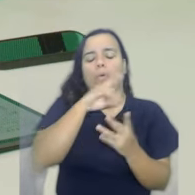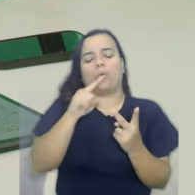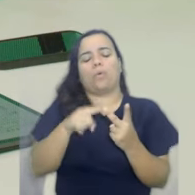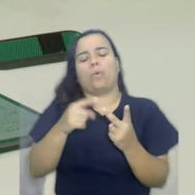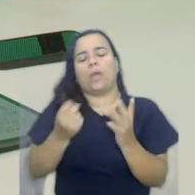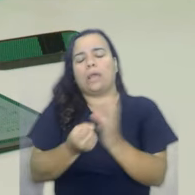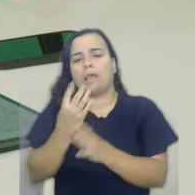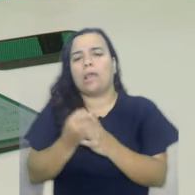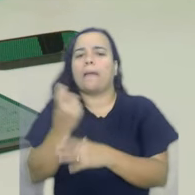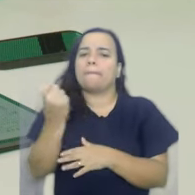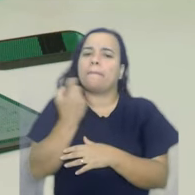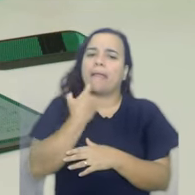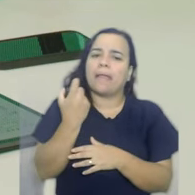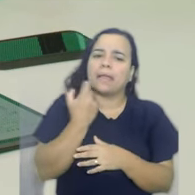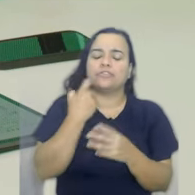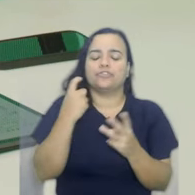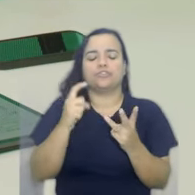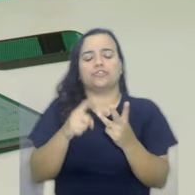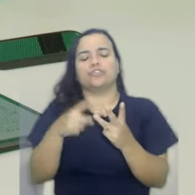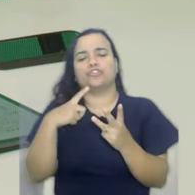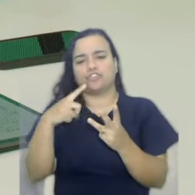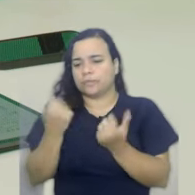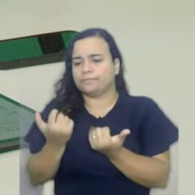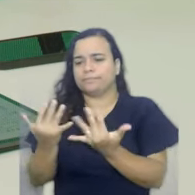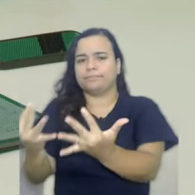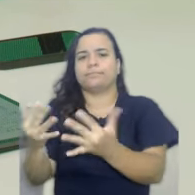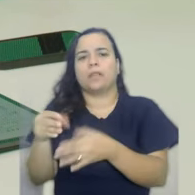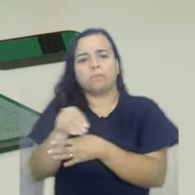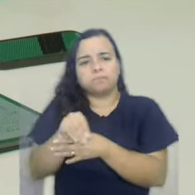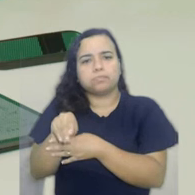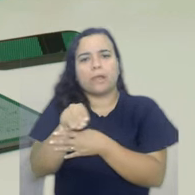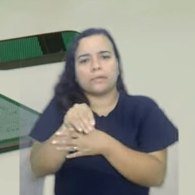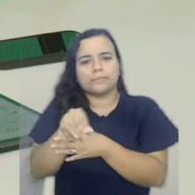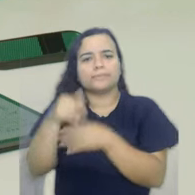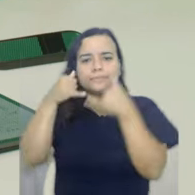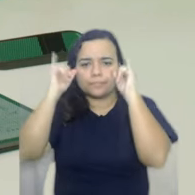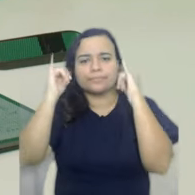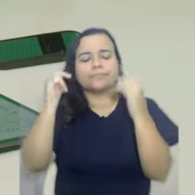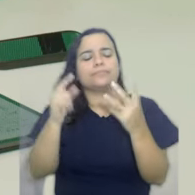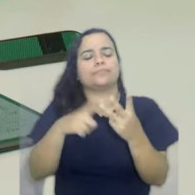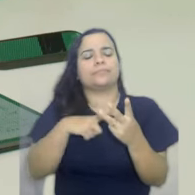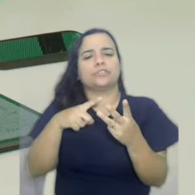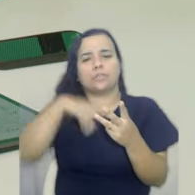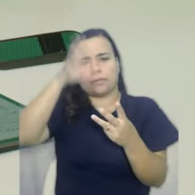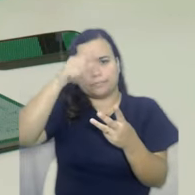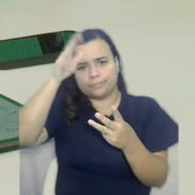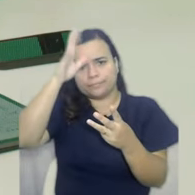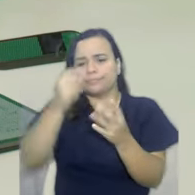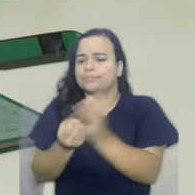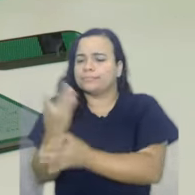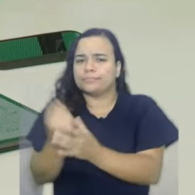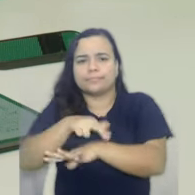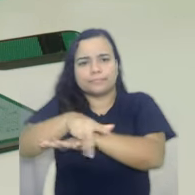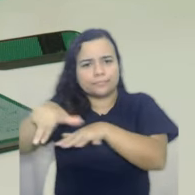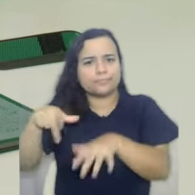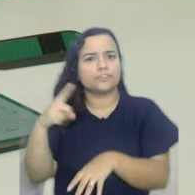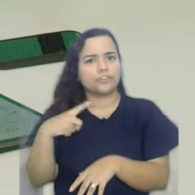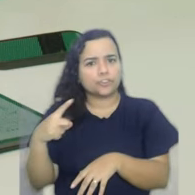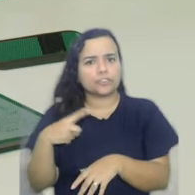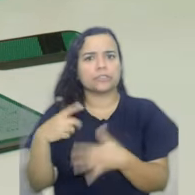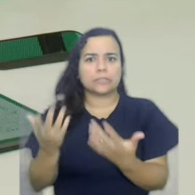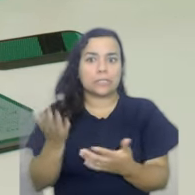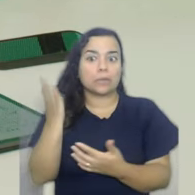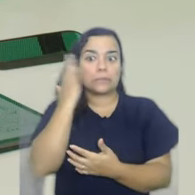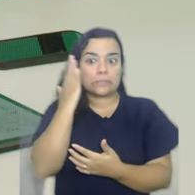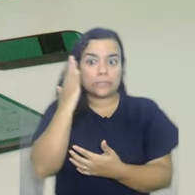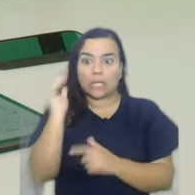peixe pastagem PR que que isso serve imagina o seguinte eu sou a cooperativa Eu sei que você tem Aviário o